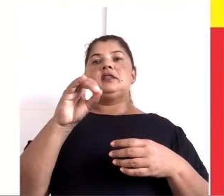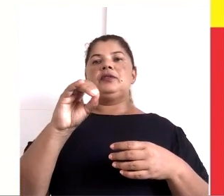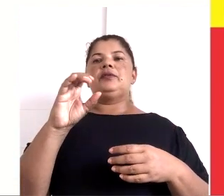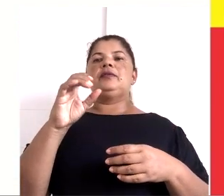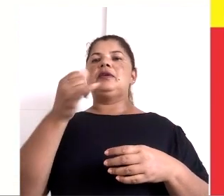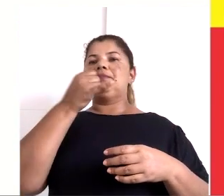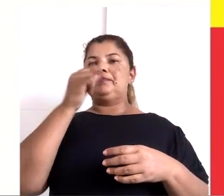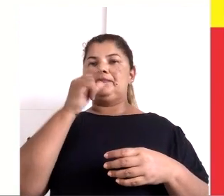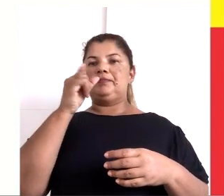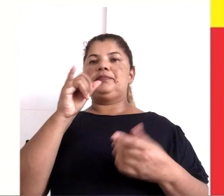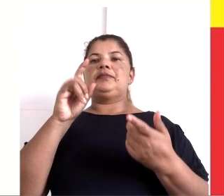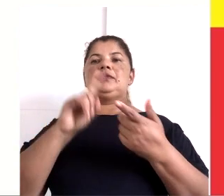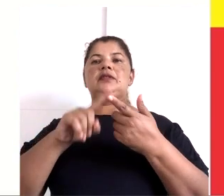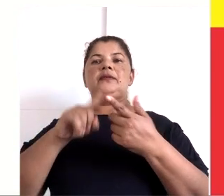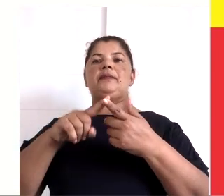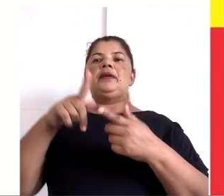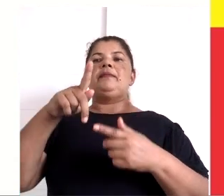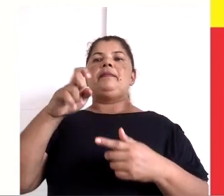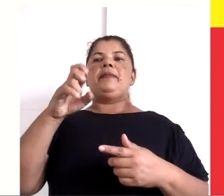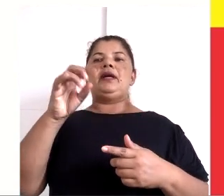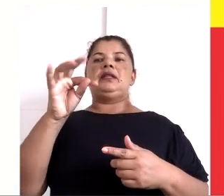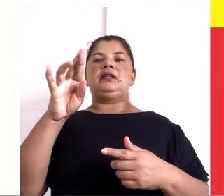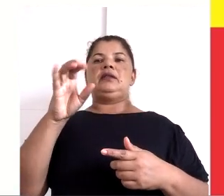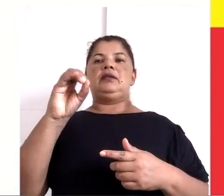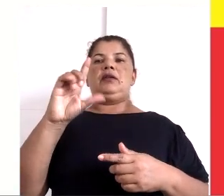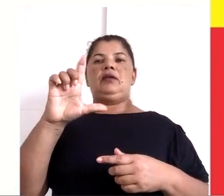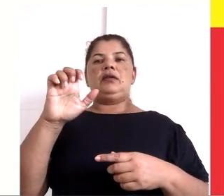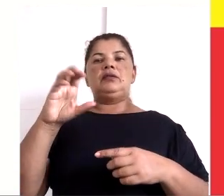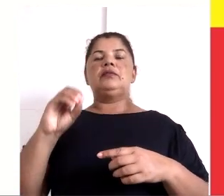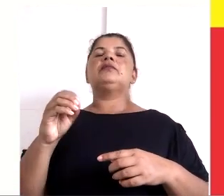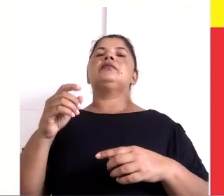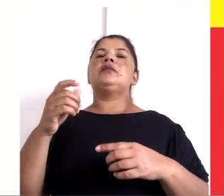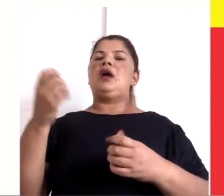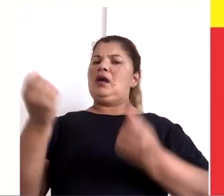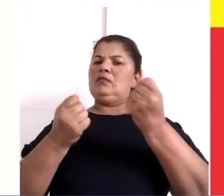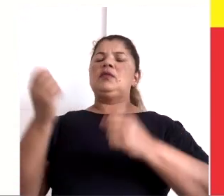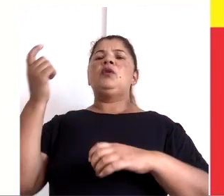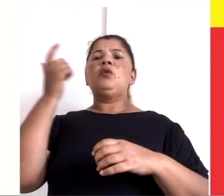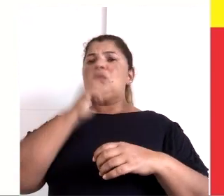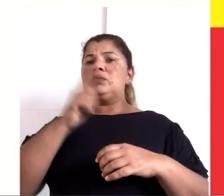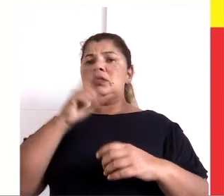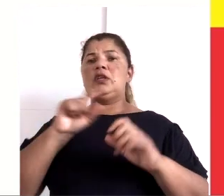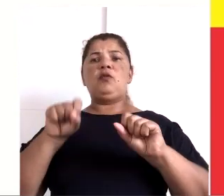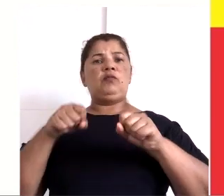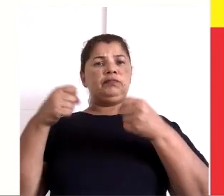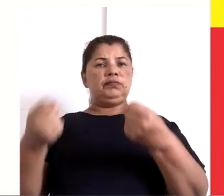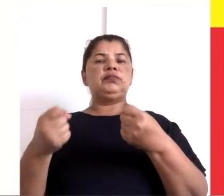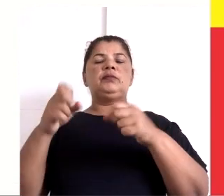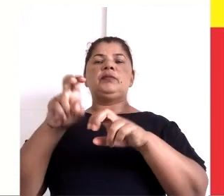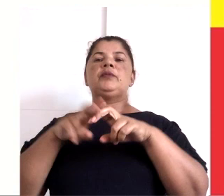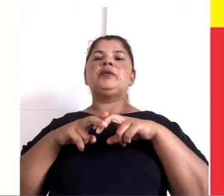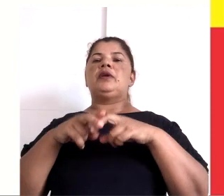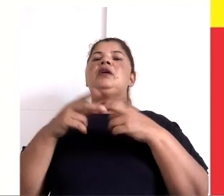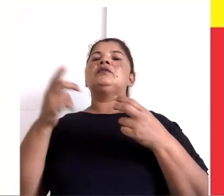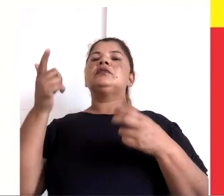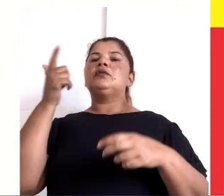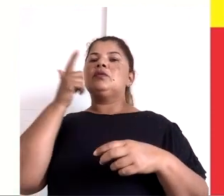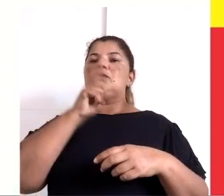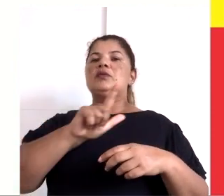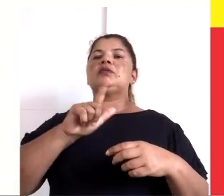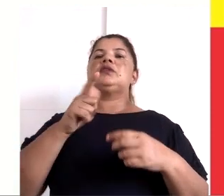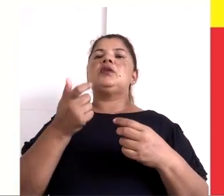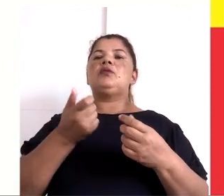o automóvel ele conseguiu ganhar força, ele conseguiu ganhar o seu nível de produção graças ao alcance e